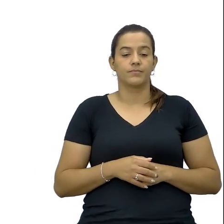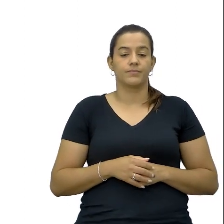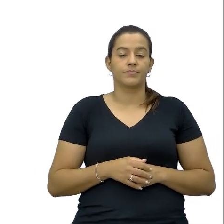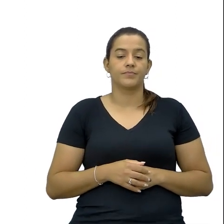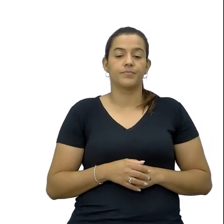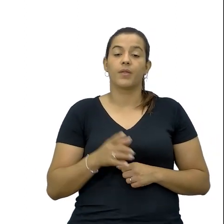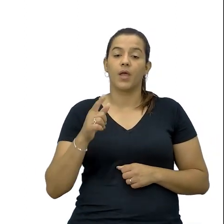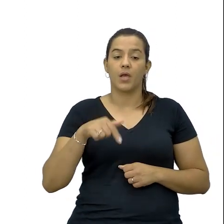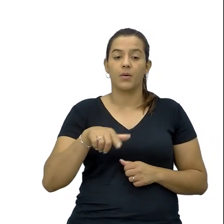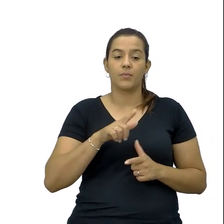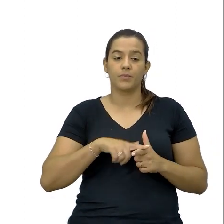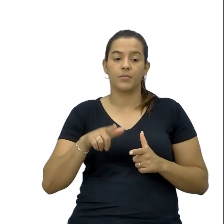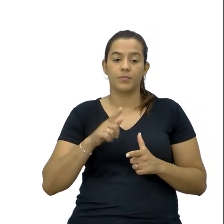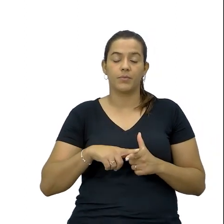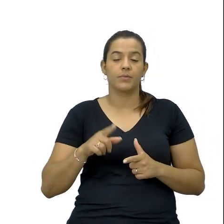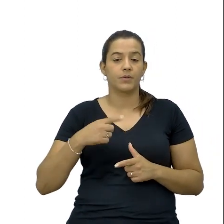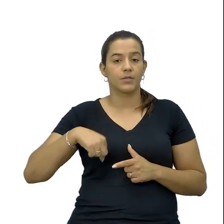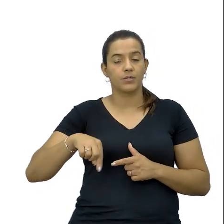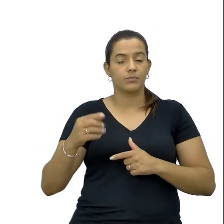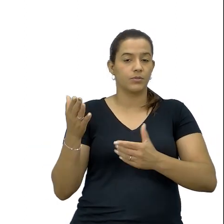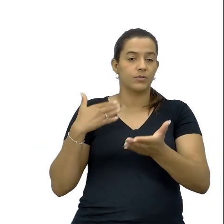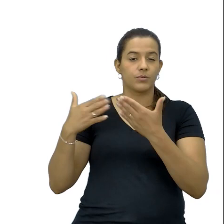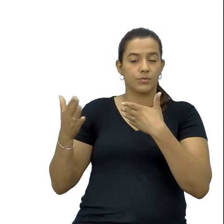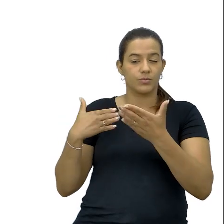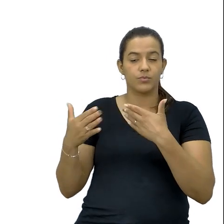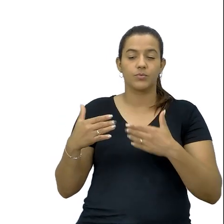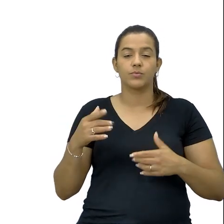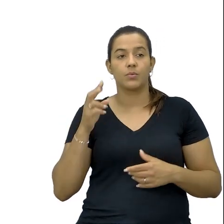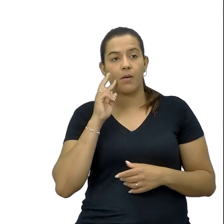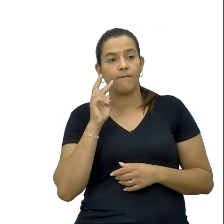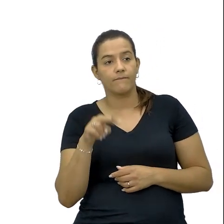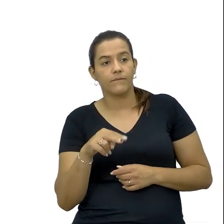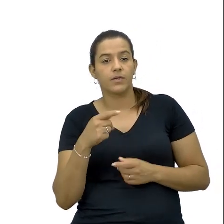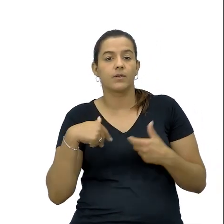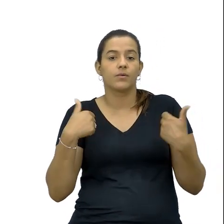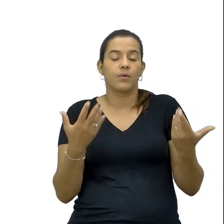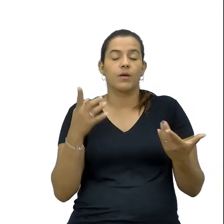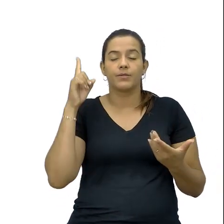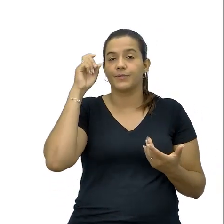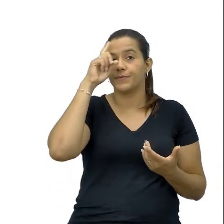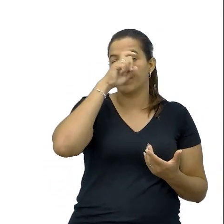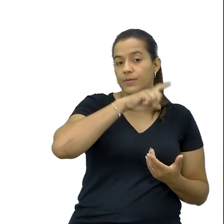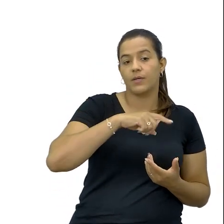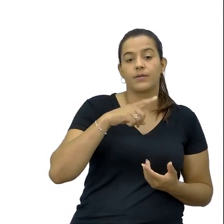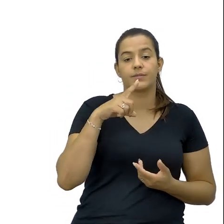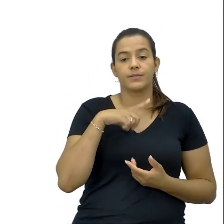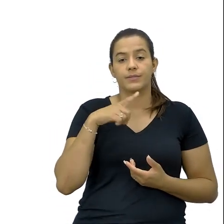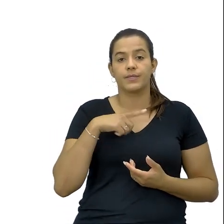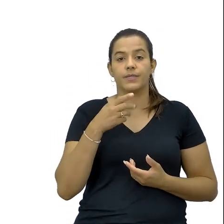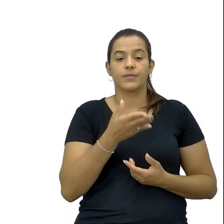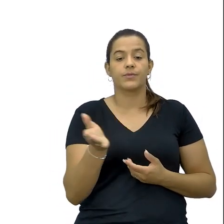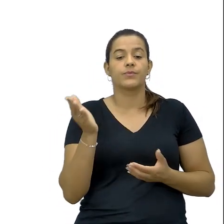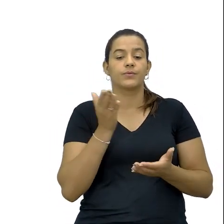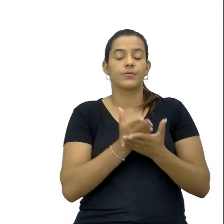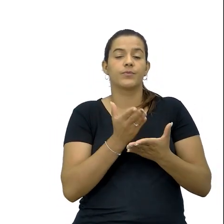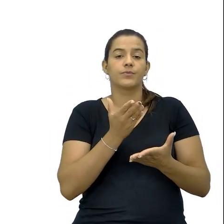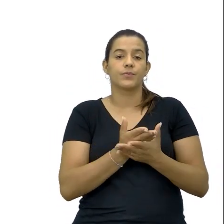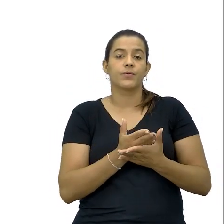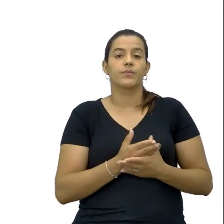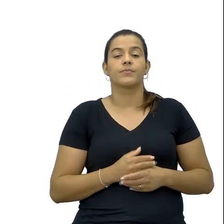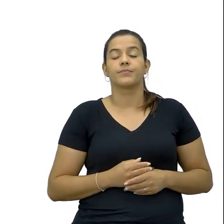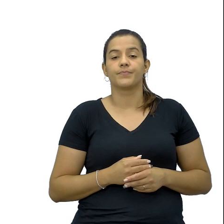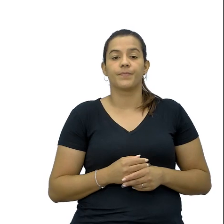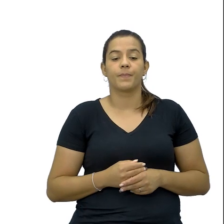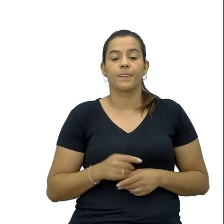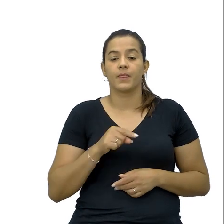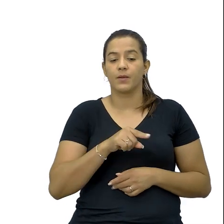um problema que a gente pode levar para a sala de aula, discutir, olhar quais são as dificuldades dos estudantes para essa realização,